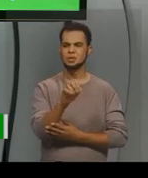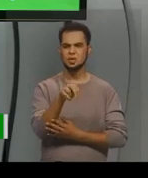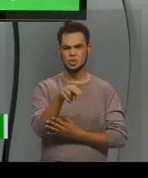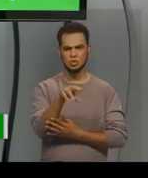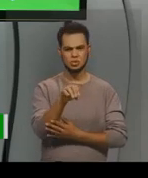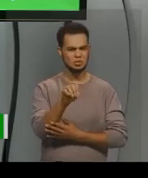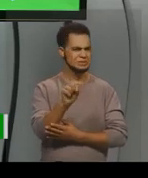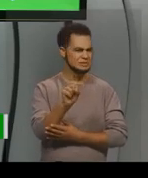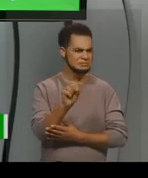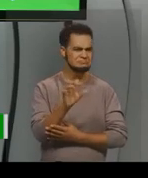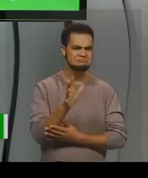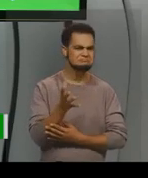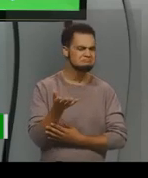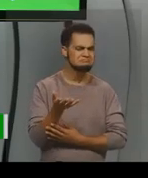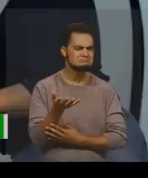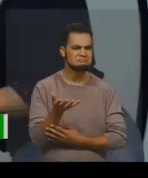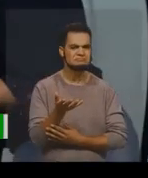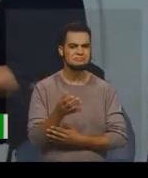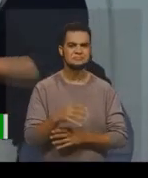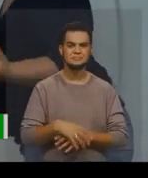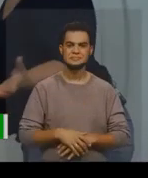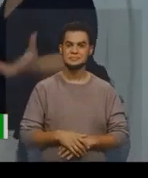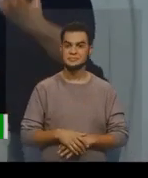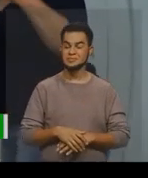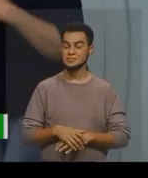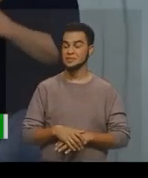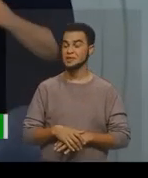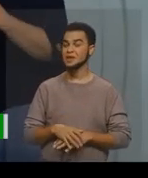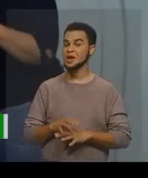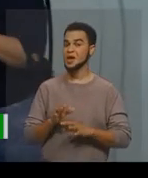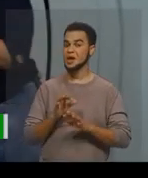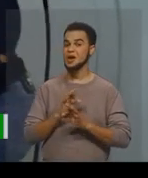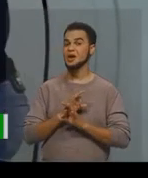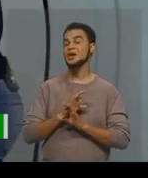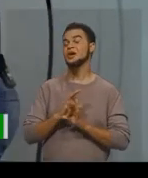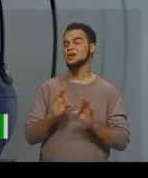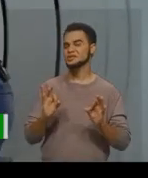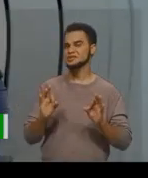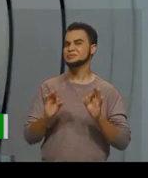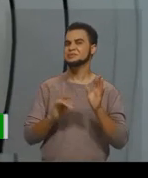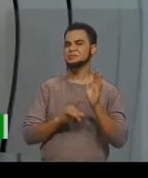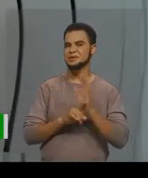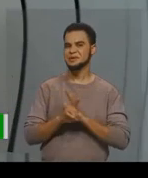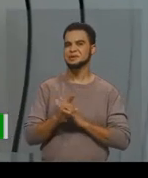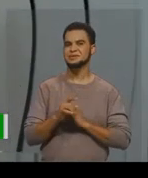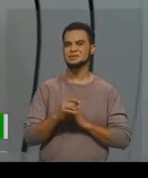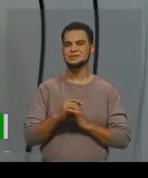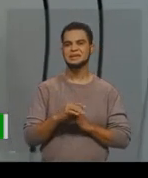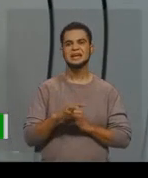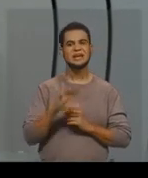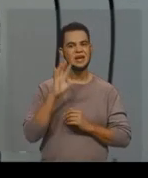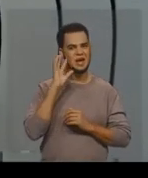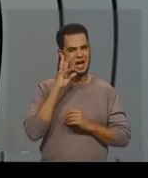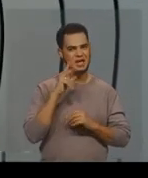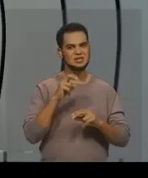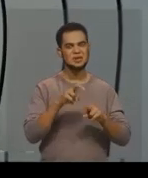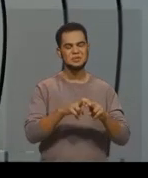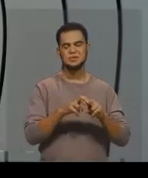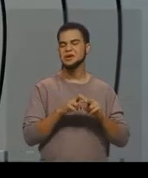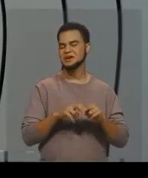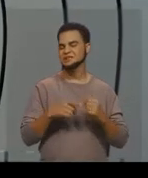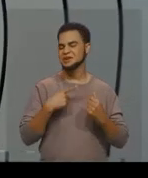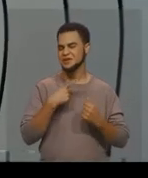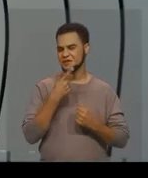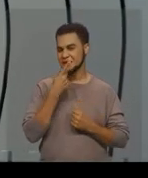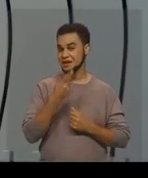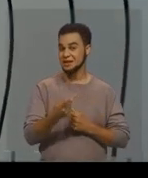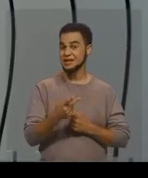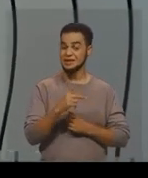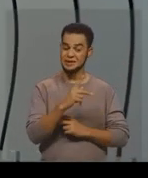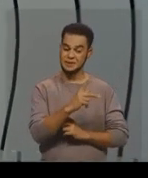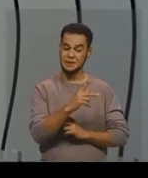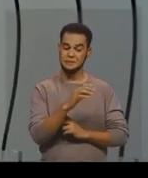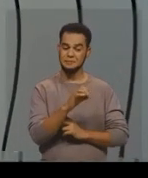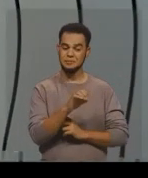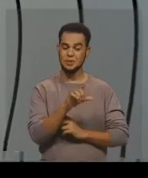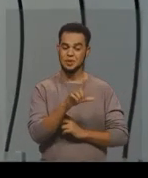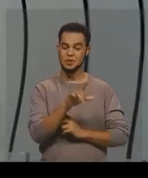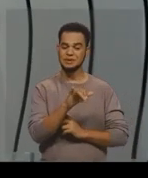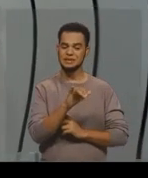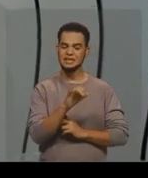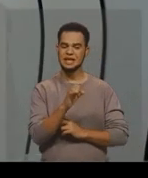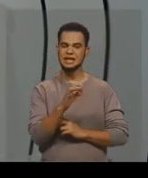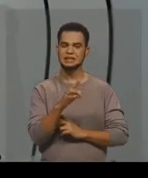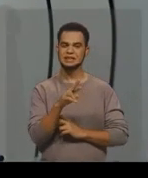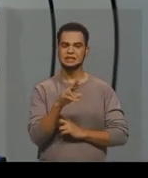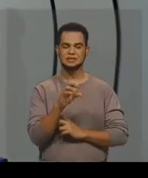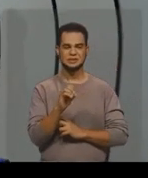pergunta. Lógico, essa pergunta deve ter vindo por conta do que eu falei do poliedro, né? Que é formado de polígonos. Os